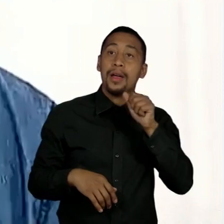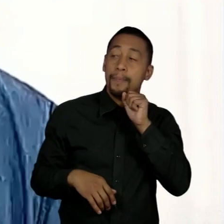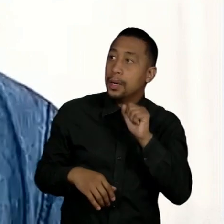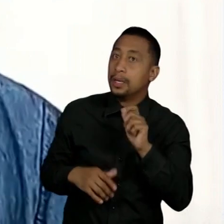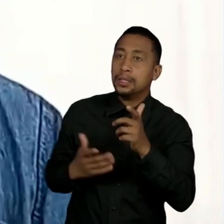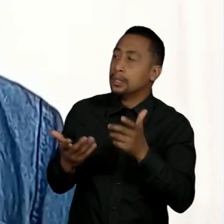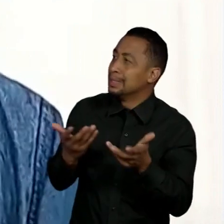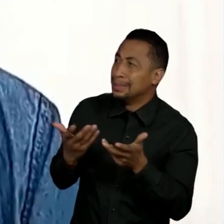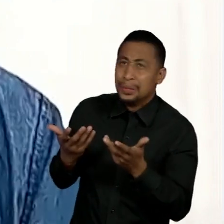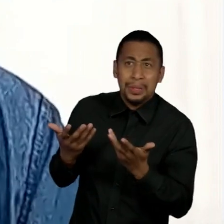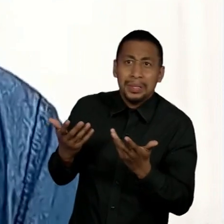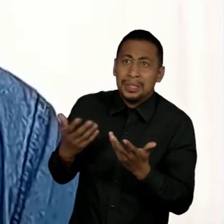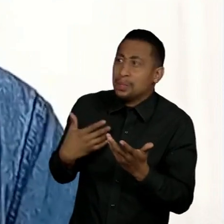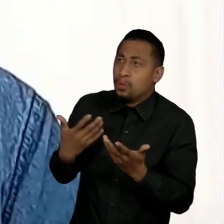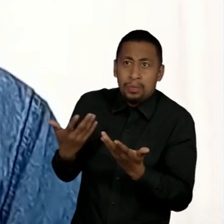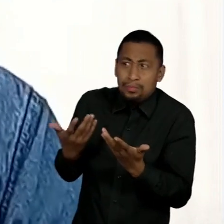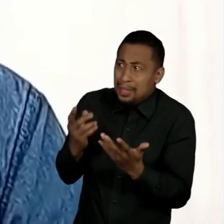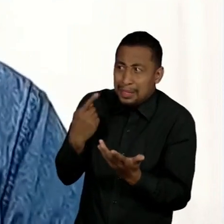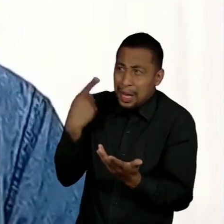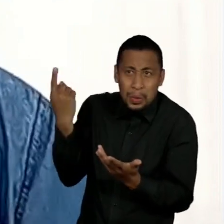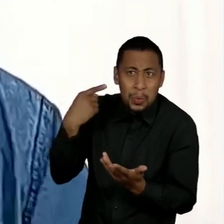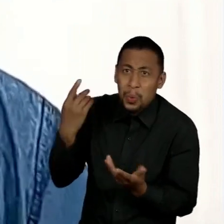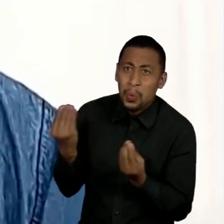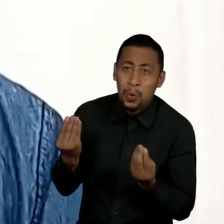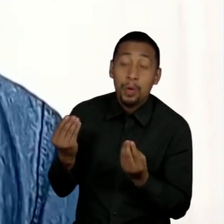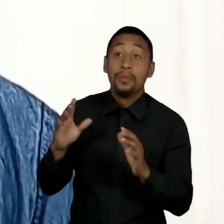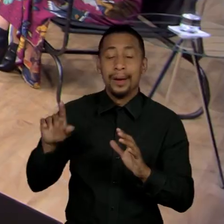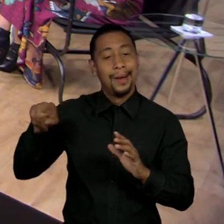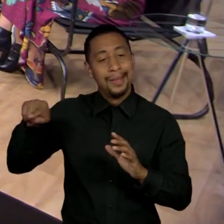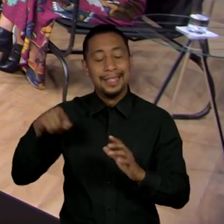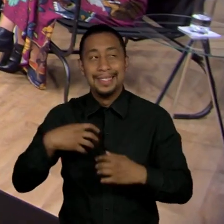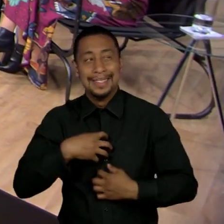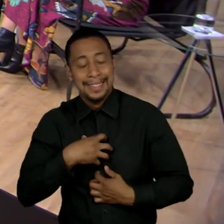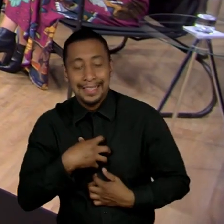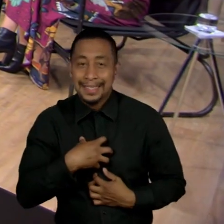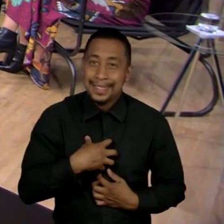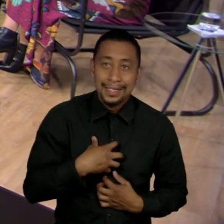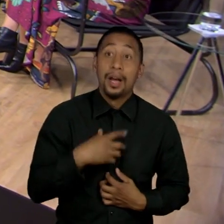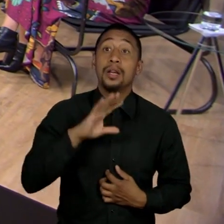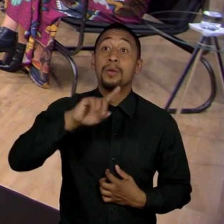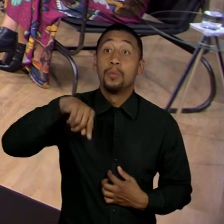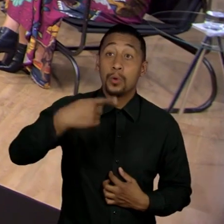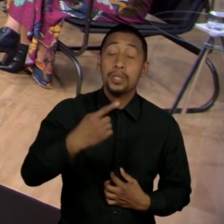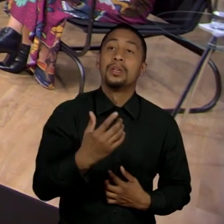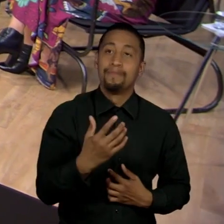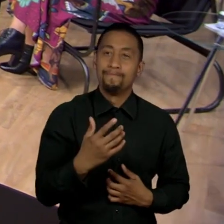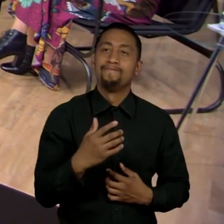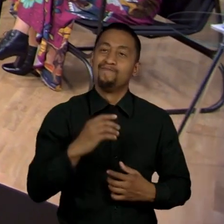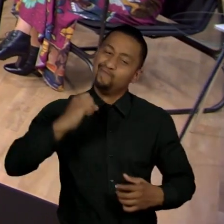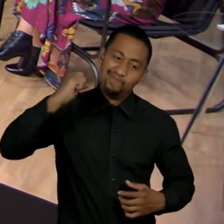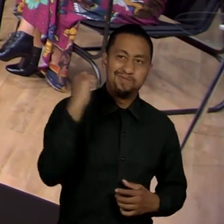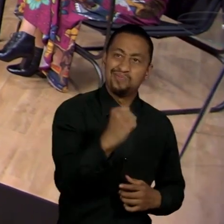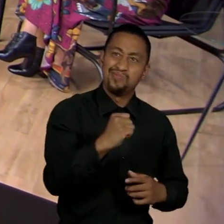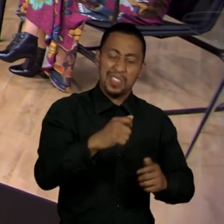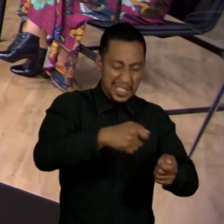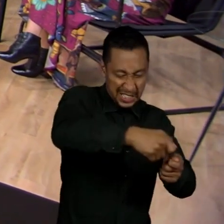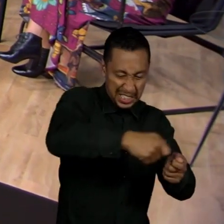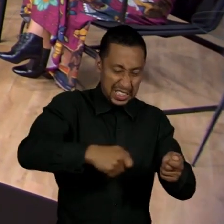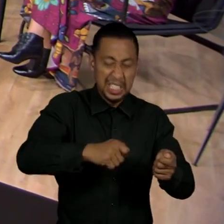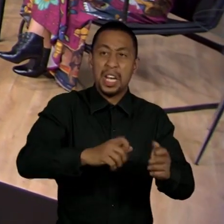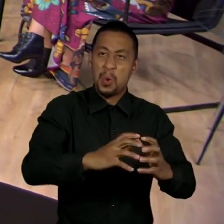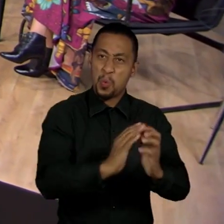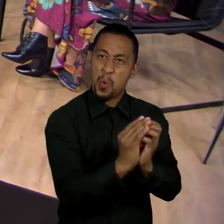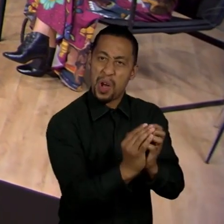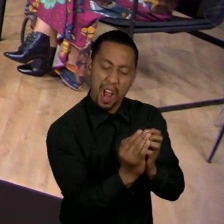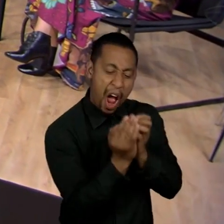muito cabisbaixo, muito fragilizado, e aí uma série de crendices que envolvem indígenas,